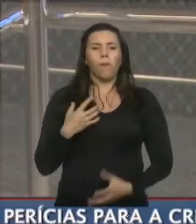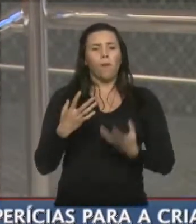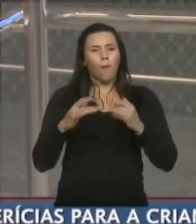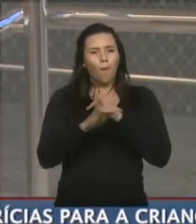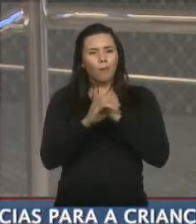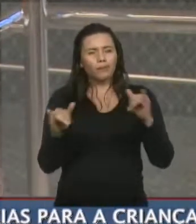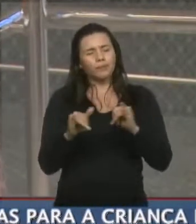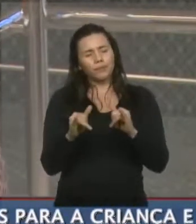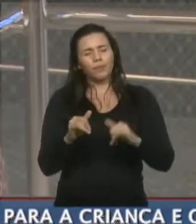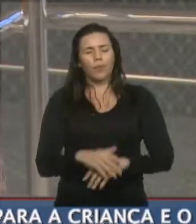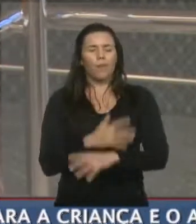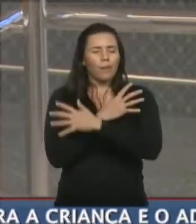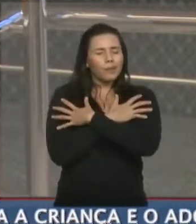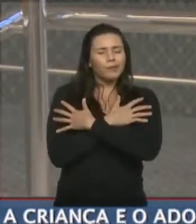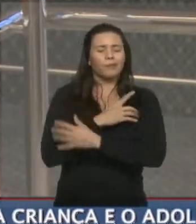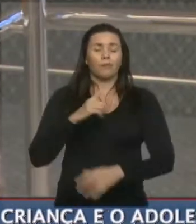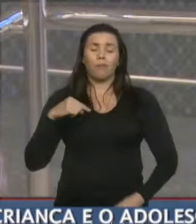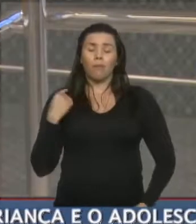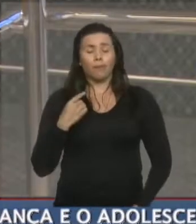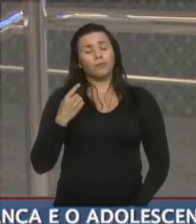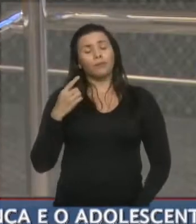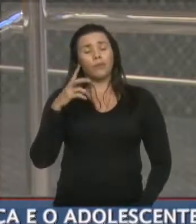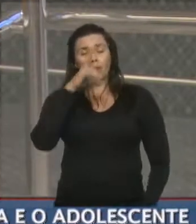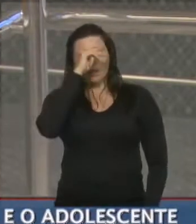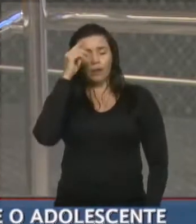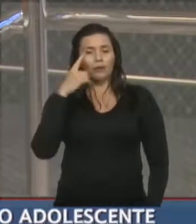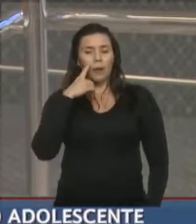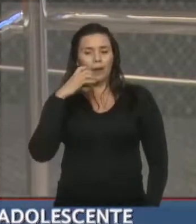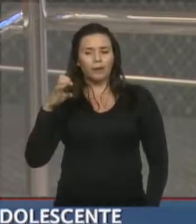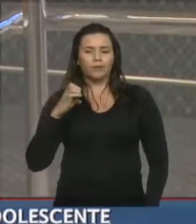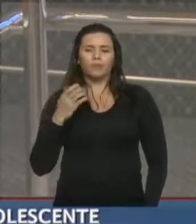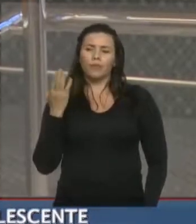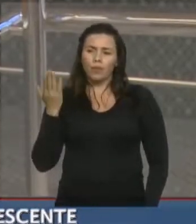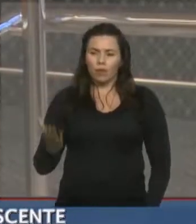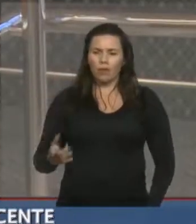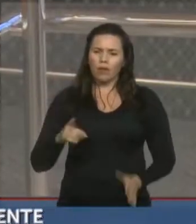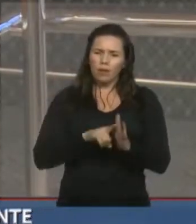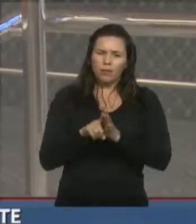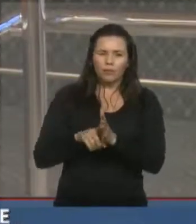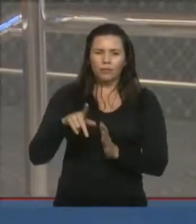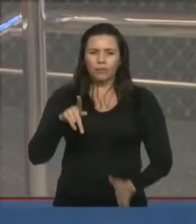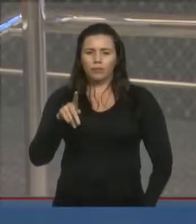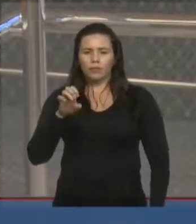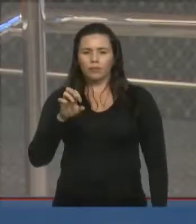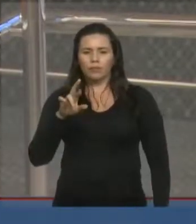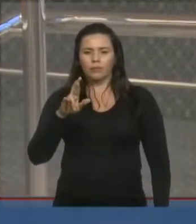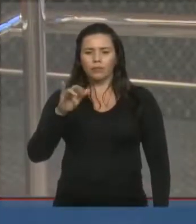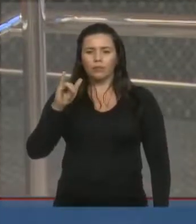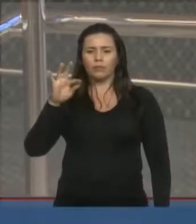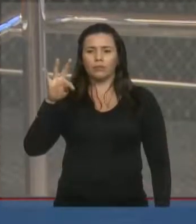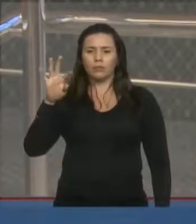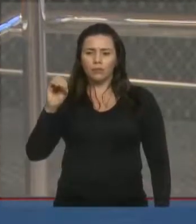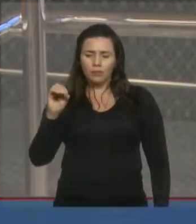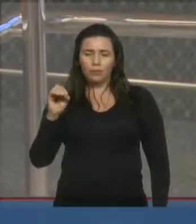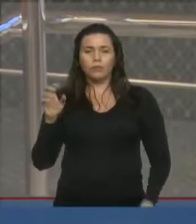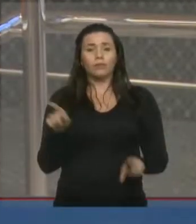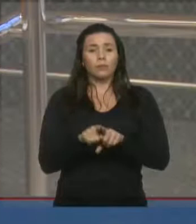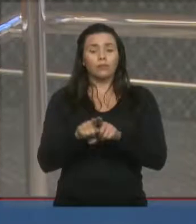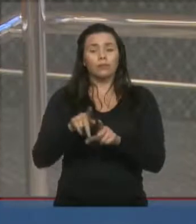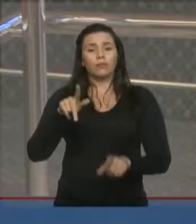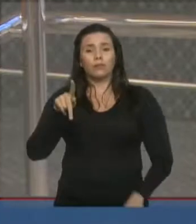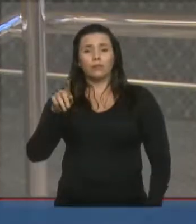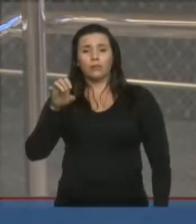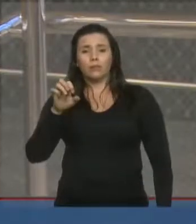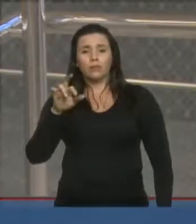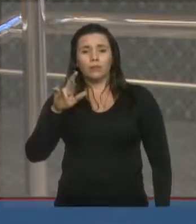a todos, especialmente a todos aqui, peritos e peritas, né, que hoje são homenageados e reconhecidos